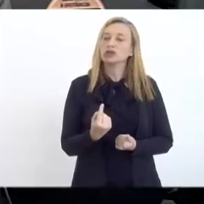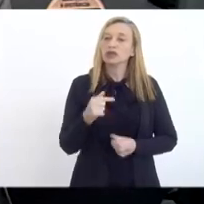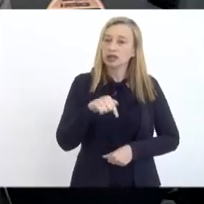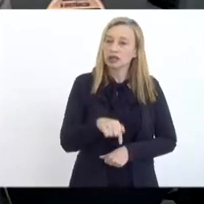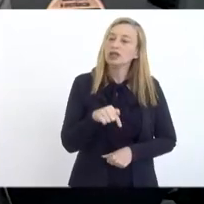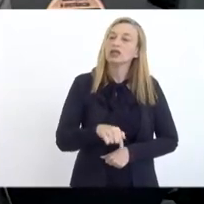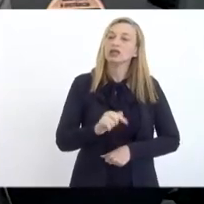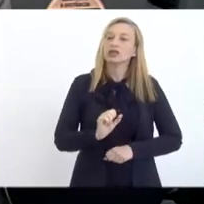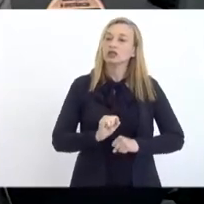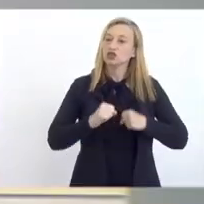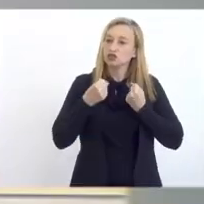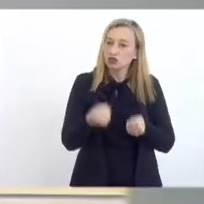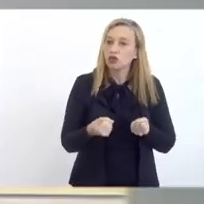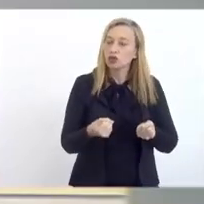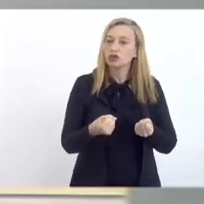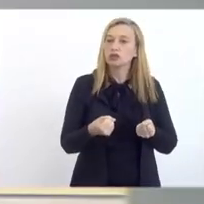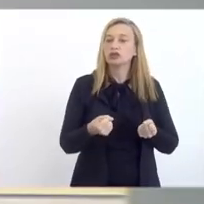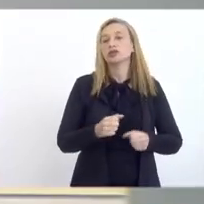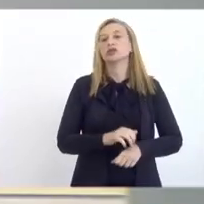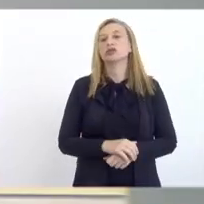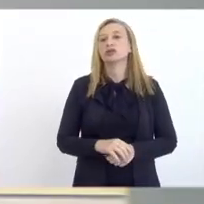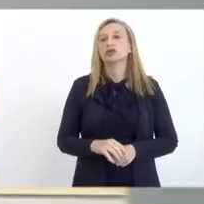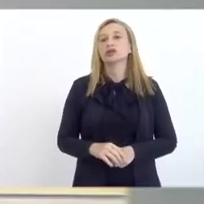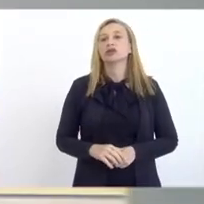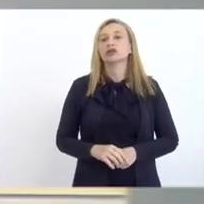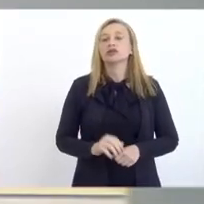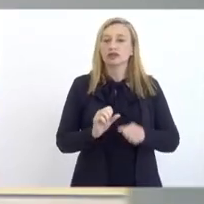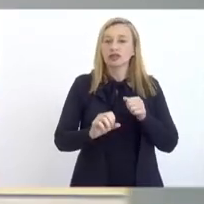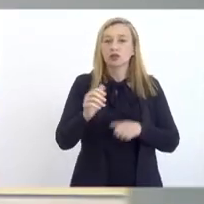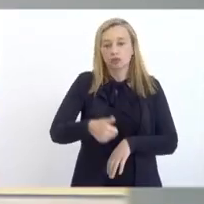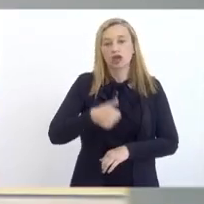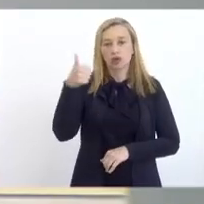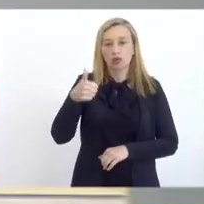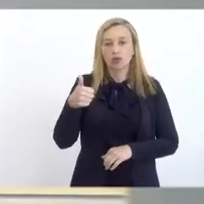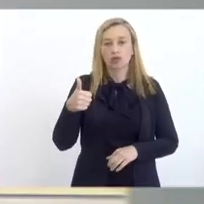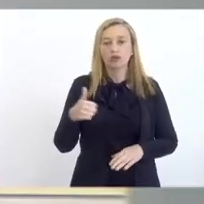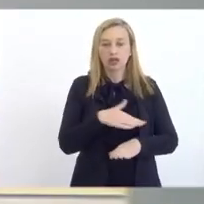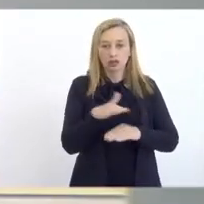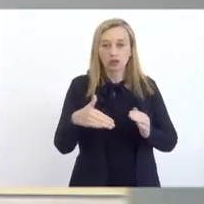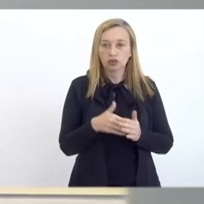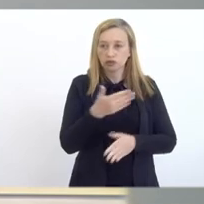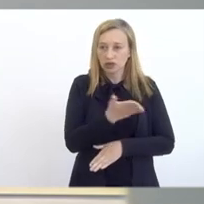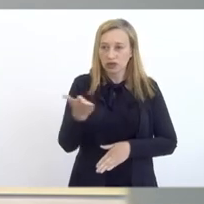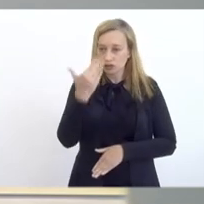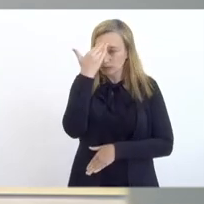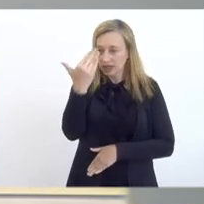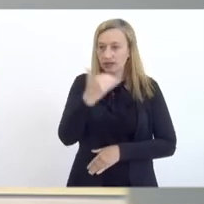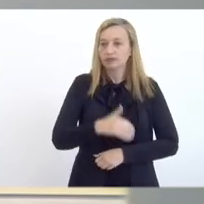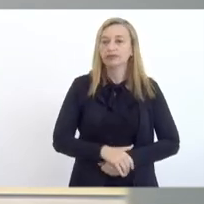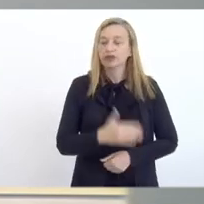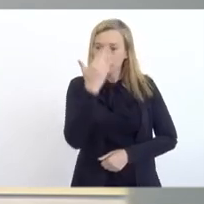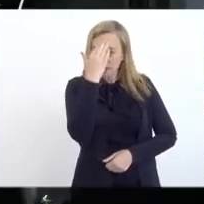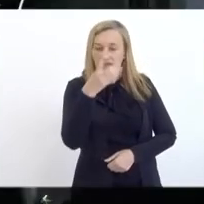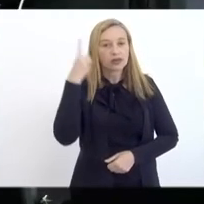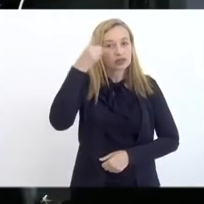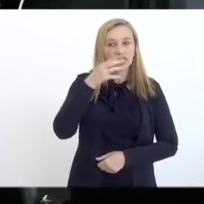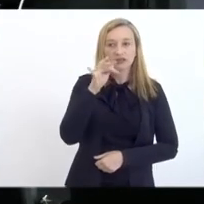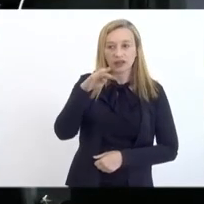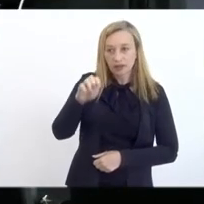com nossos poderes aqui para que possamos fazer o melhor possível por essa categoria. Muito obrigado. Obrigado, deputado Felipe